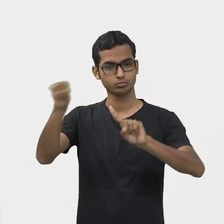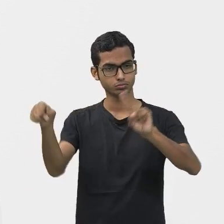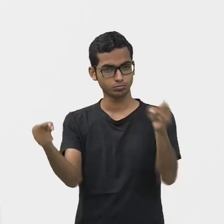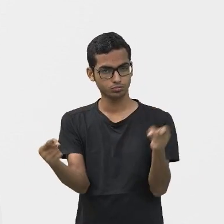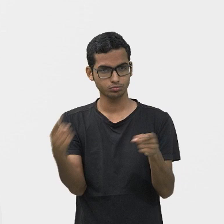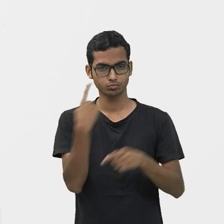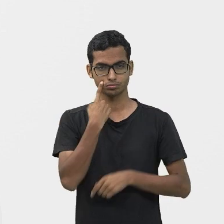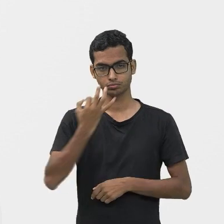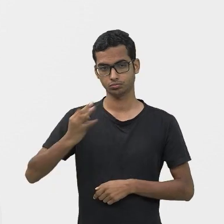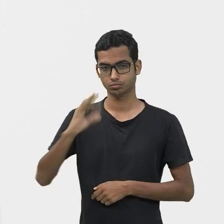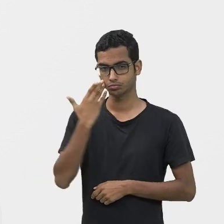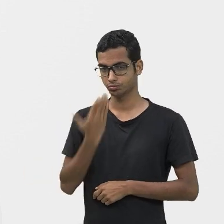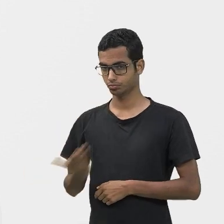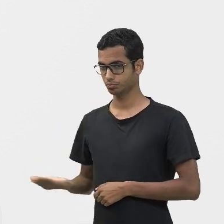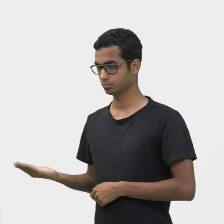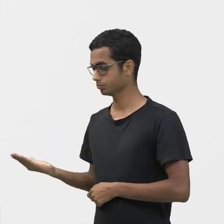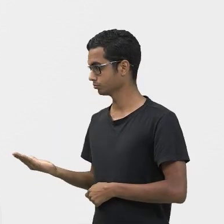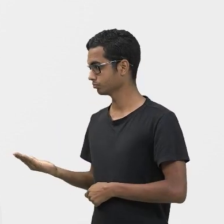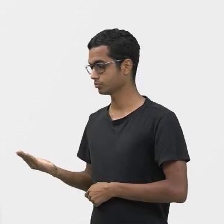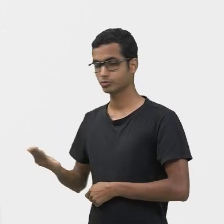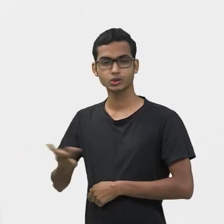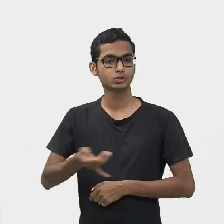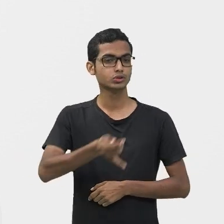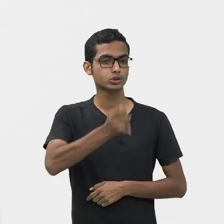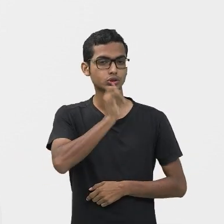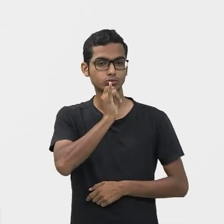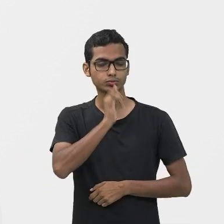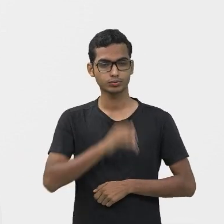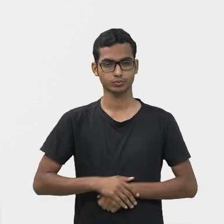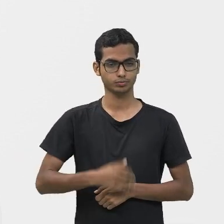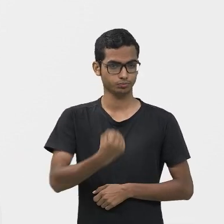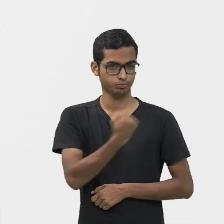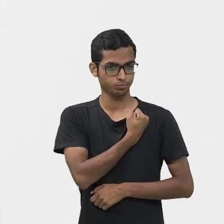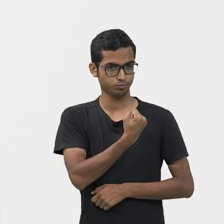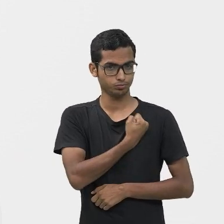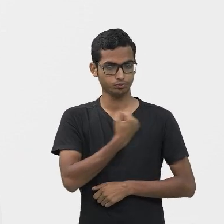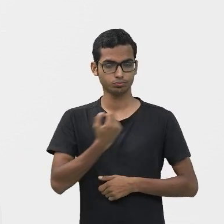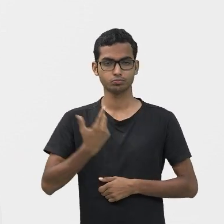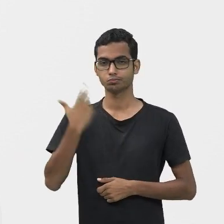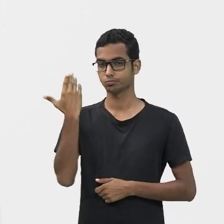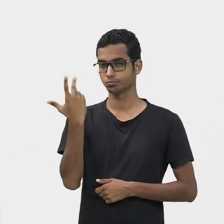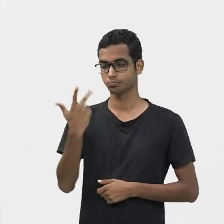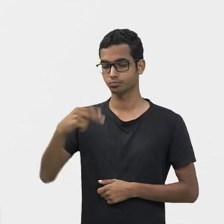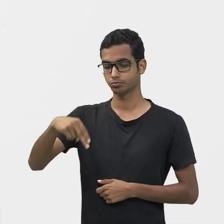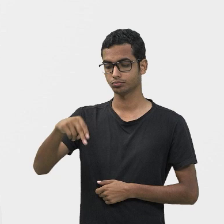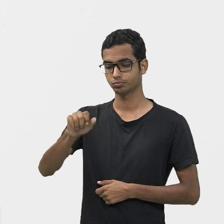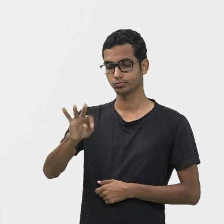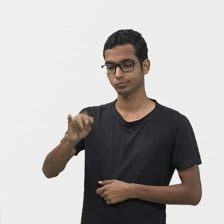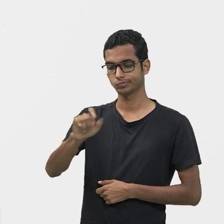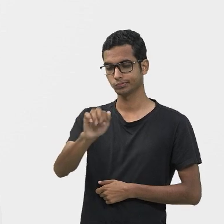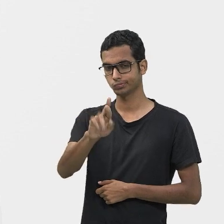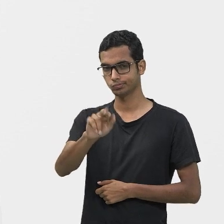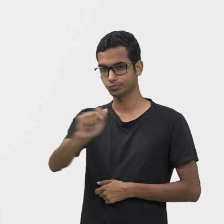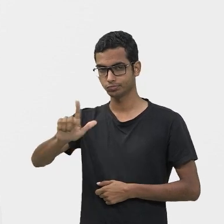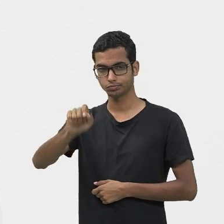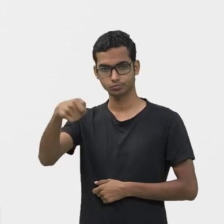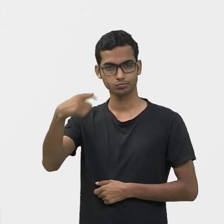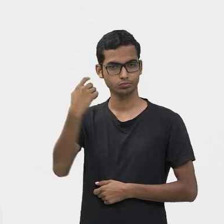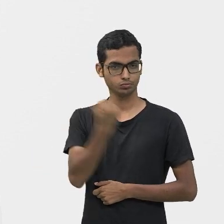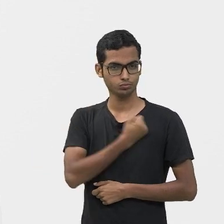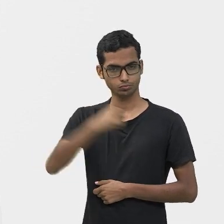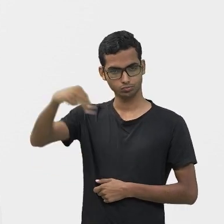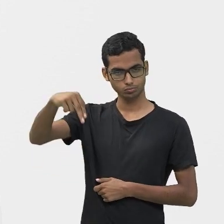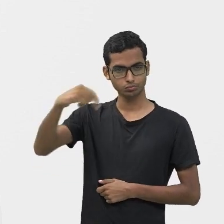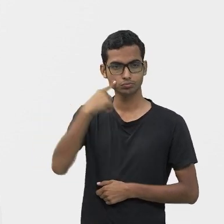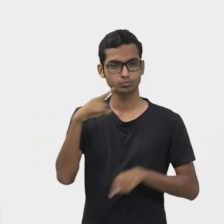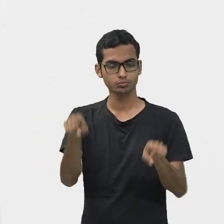parênteses, ok? Então, aí, como exemplo, a sequência dos números naturais. Então, aí, ó, 0, 1,